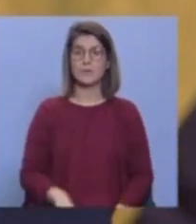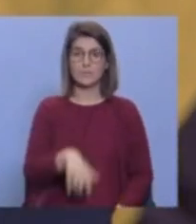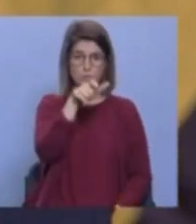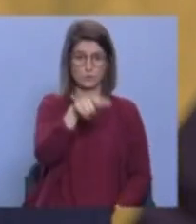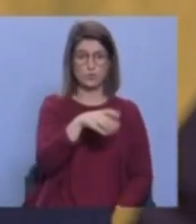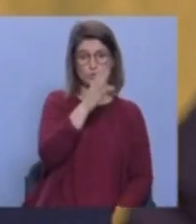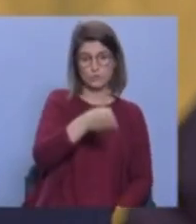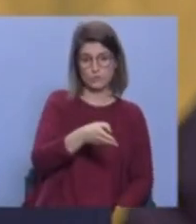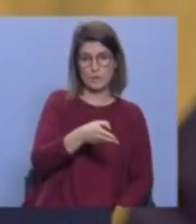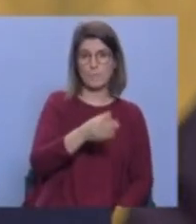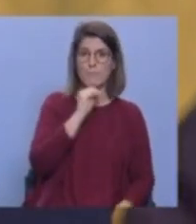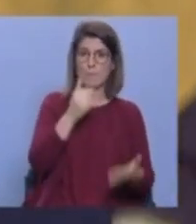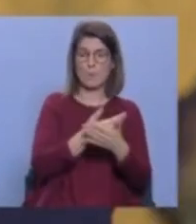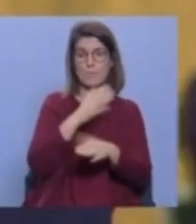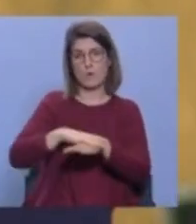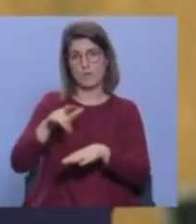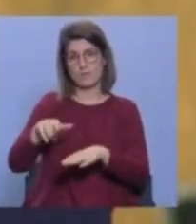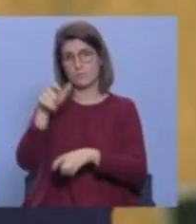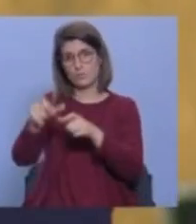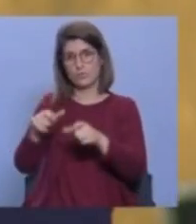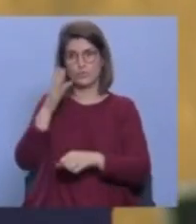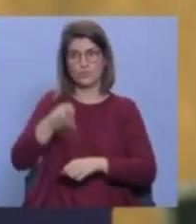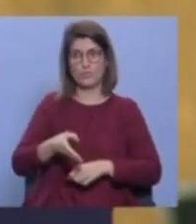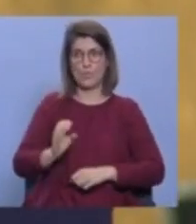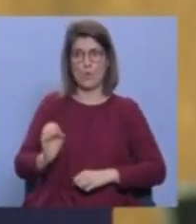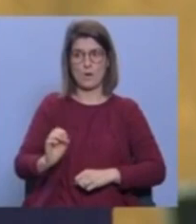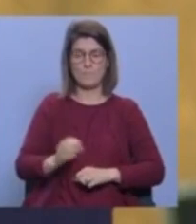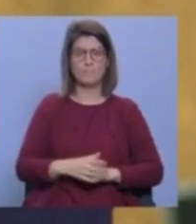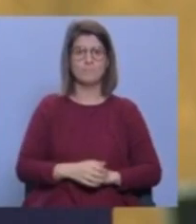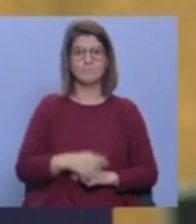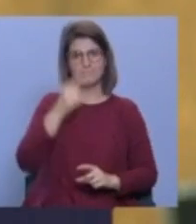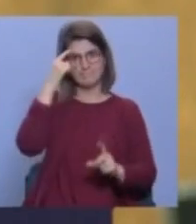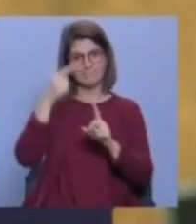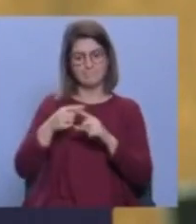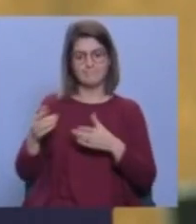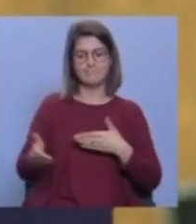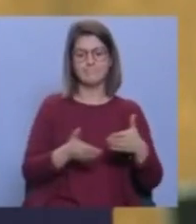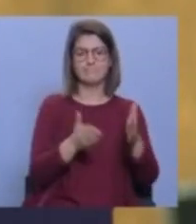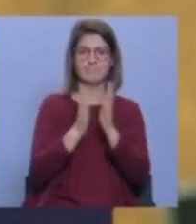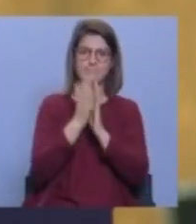pelos injustos, para vos conduzir a Deus.